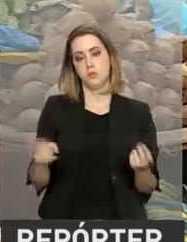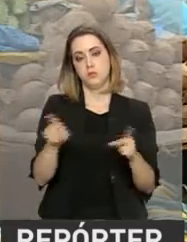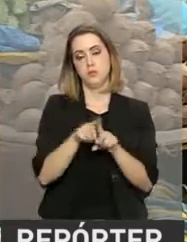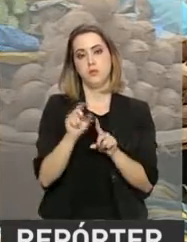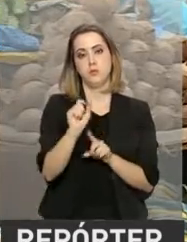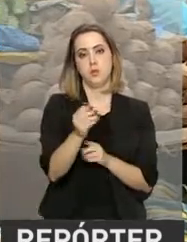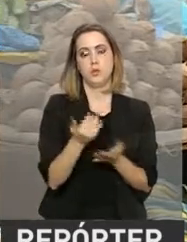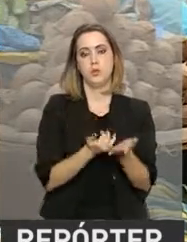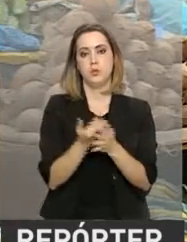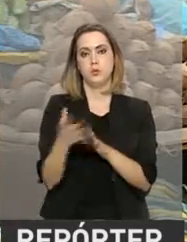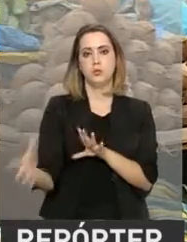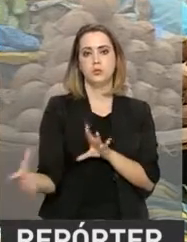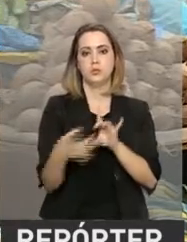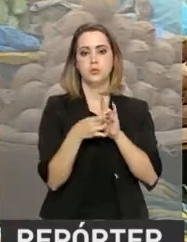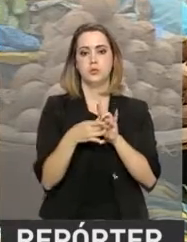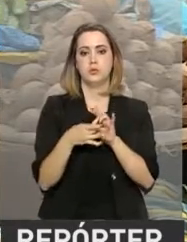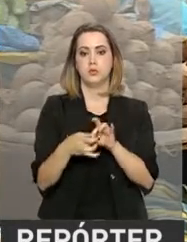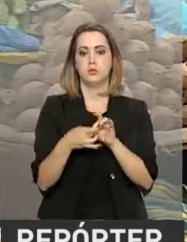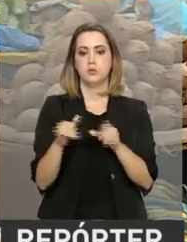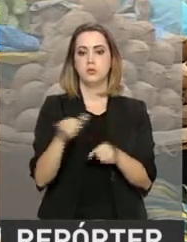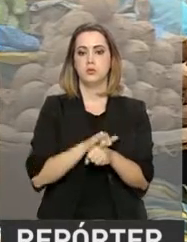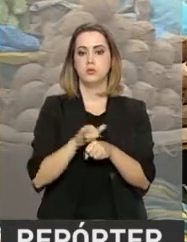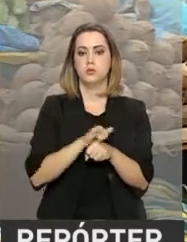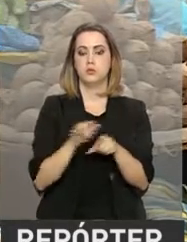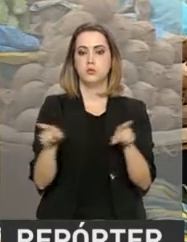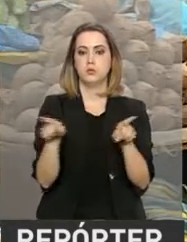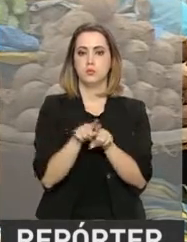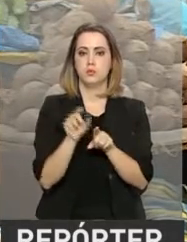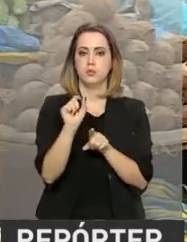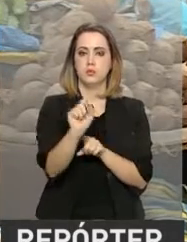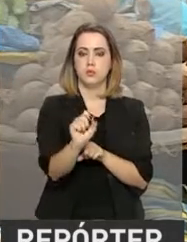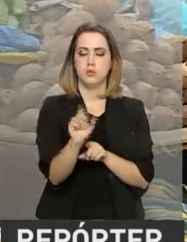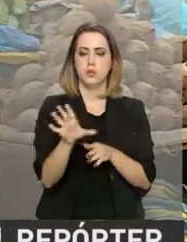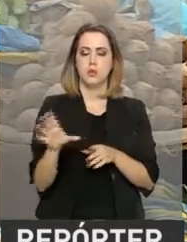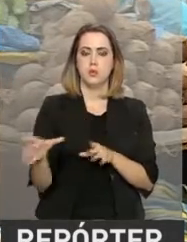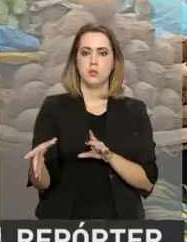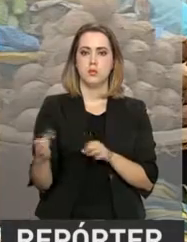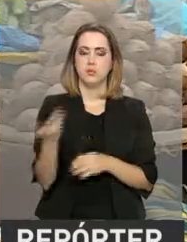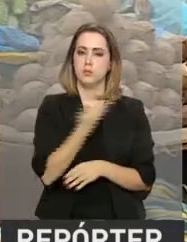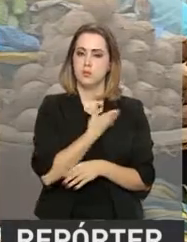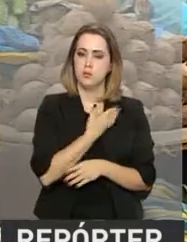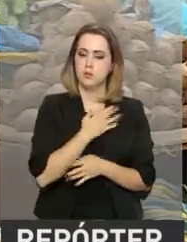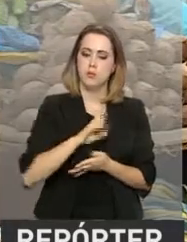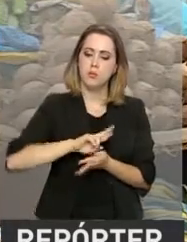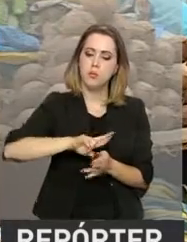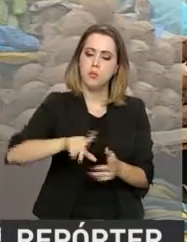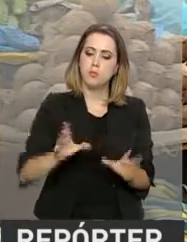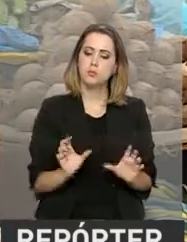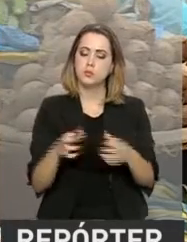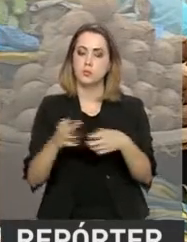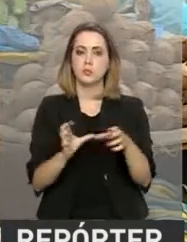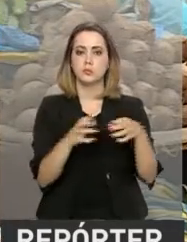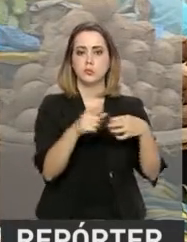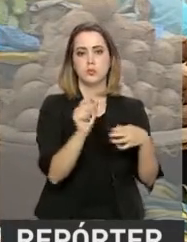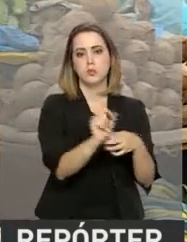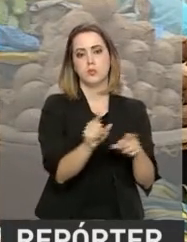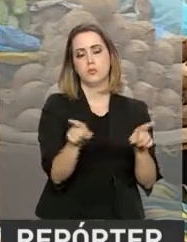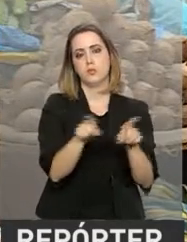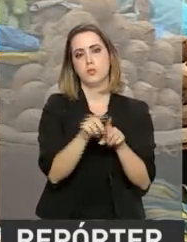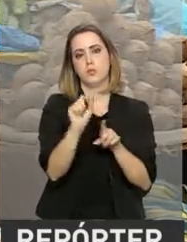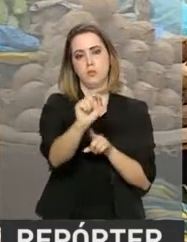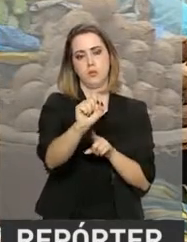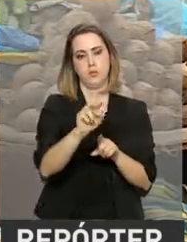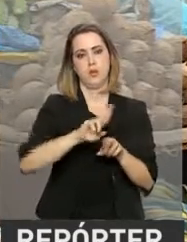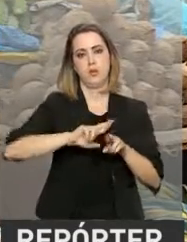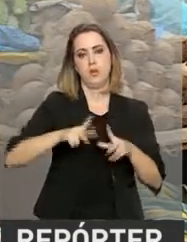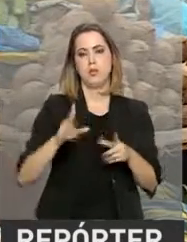parceria estratégica, porque além do BRICS, Brasil e Índia também cooperam em diversos outros fóruns, como por exemplo o BASIC, que trata de